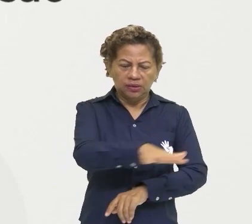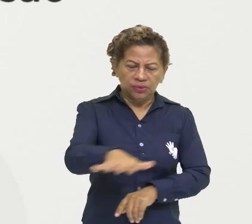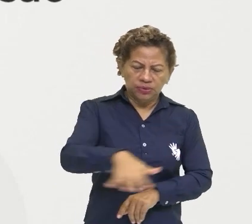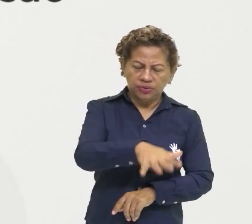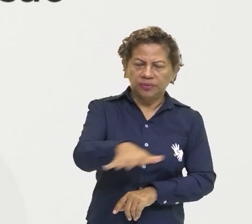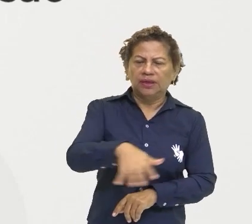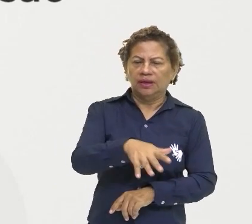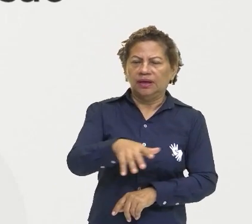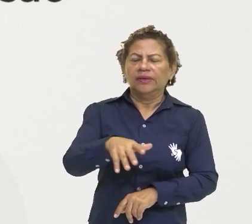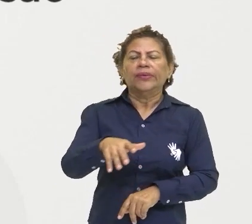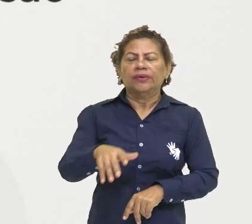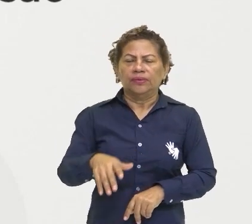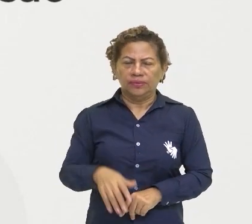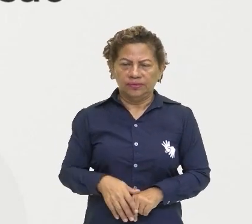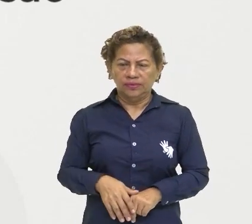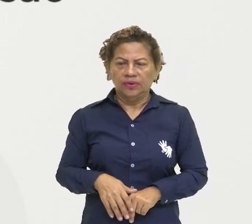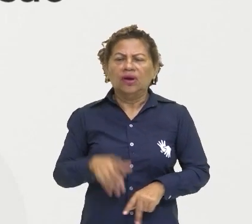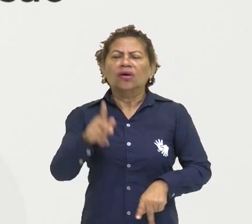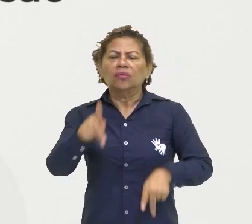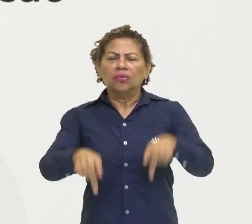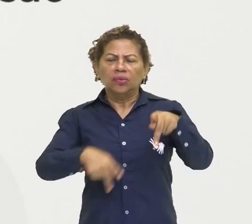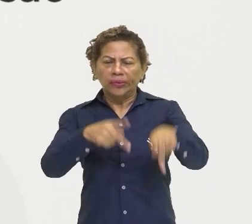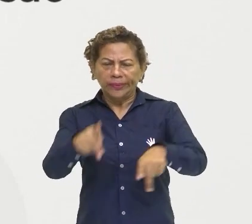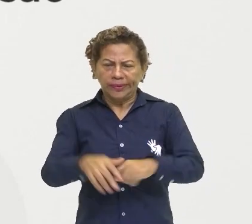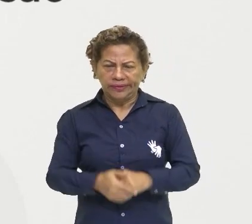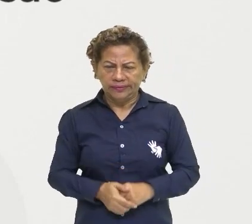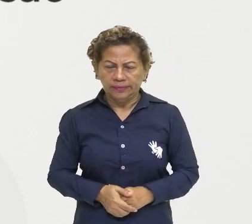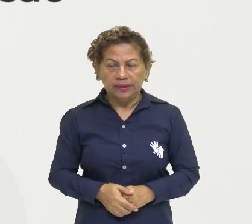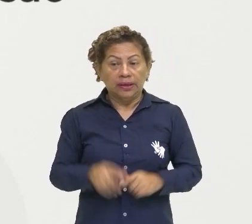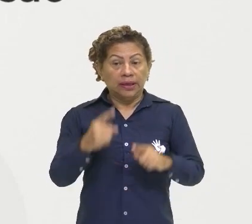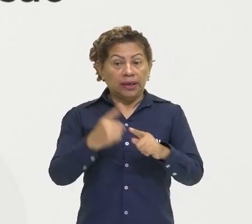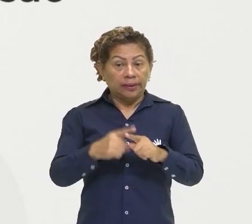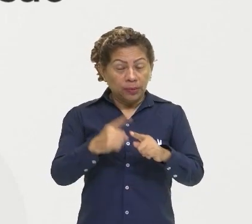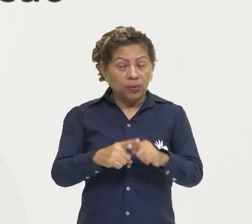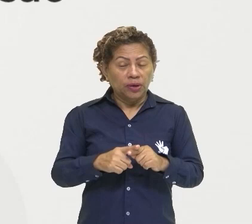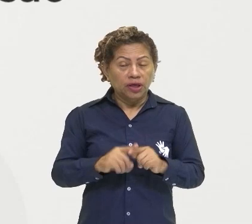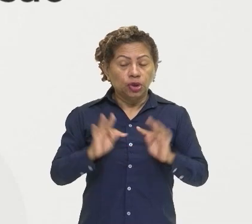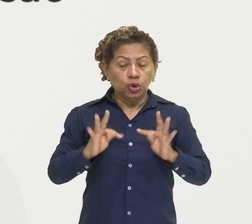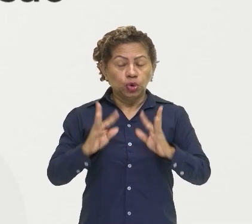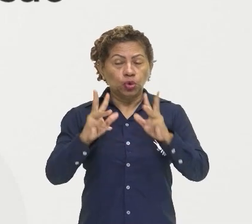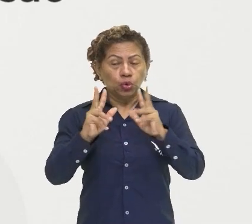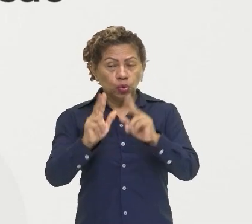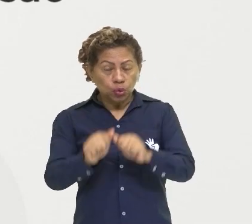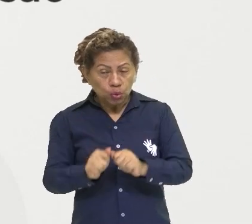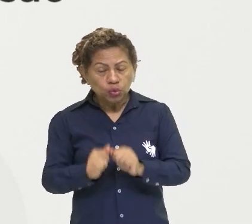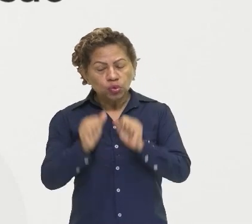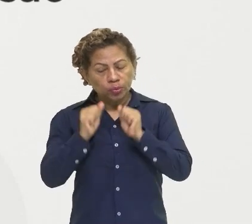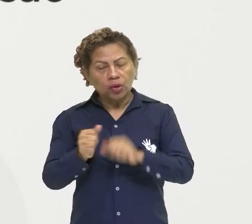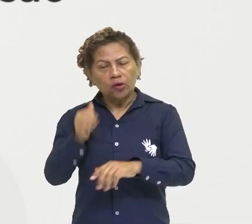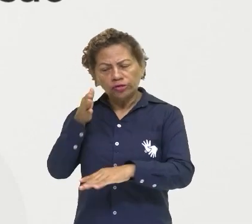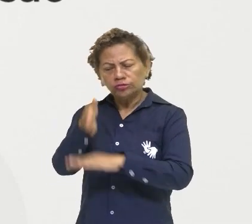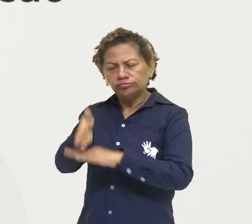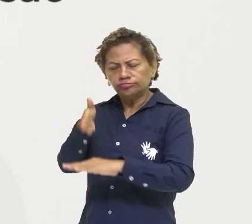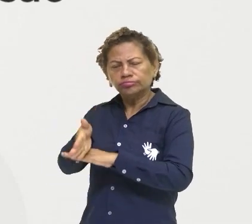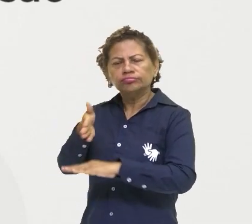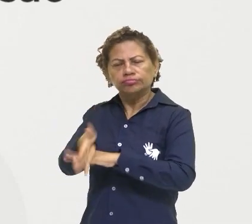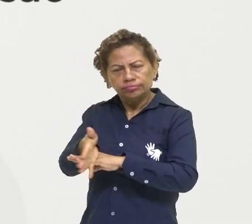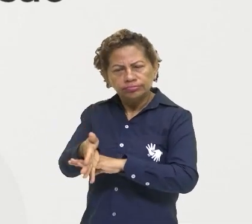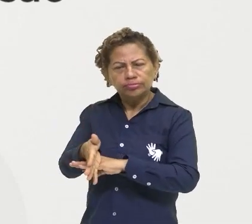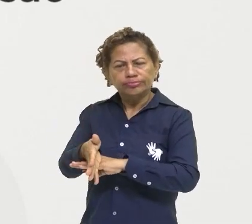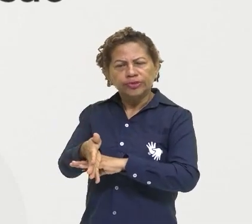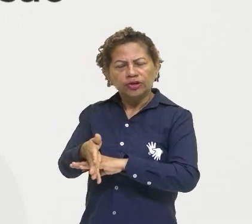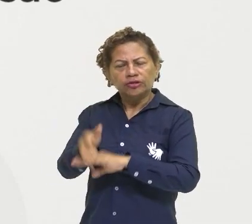perdão? O espaço público ele é entendido como aquele que é de uso comum, de posse de todos, que pode